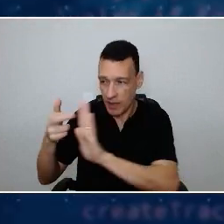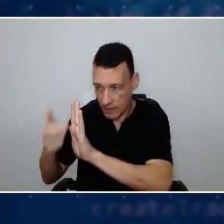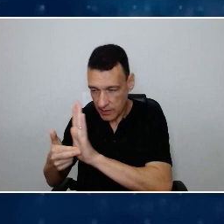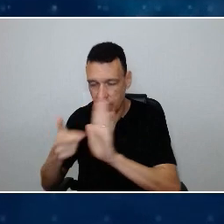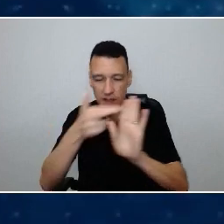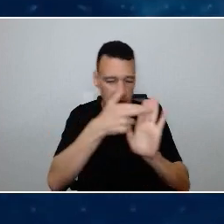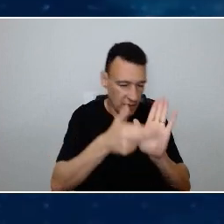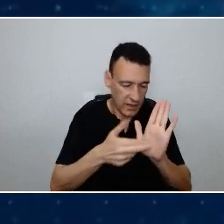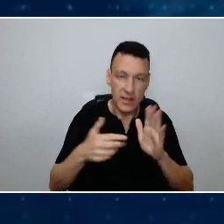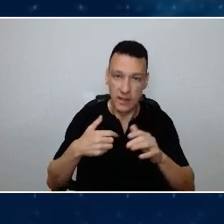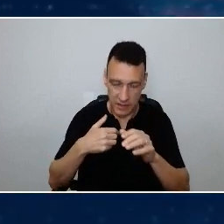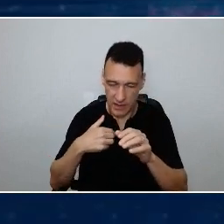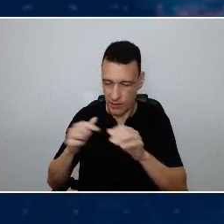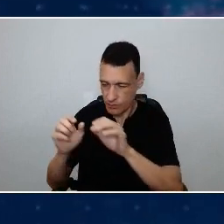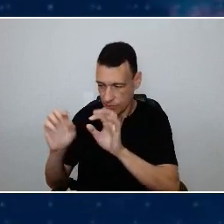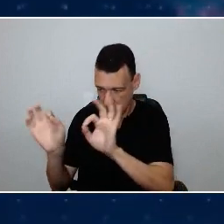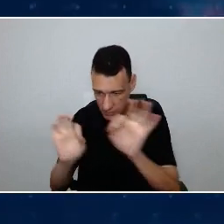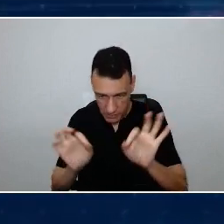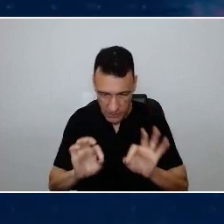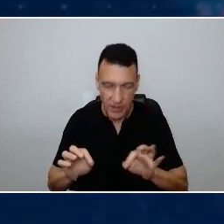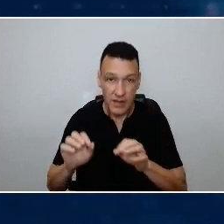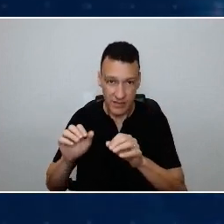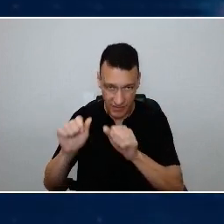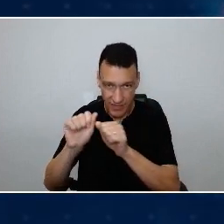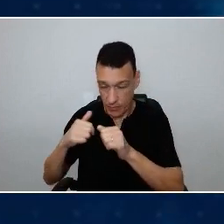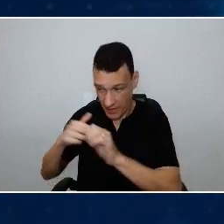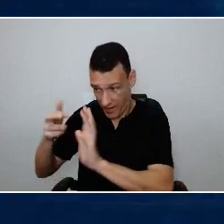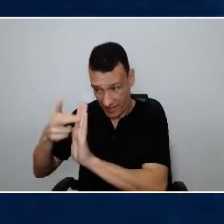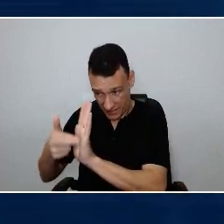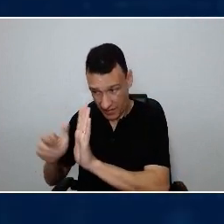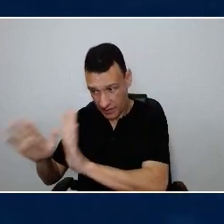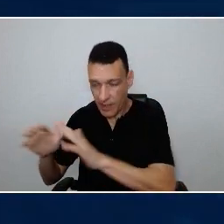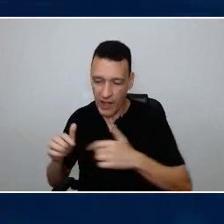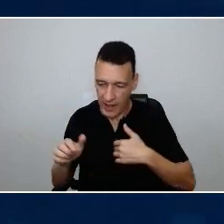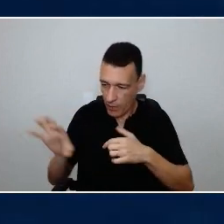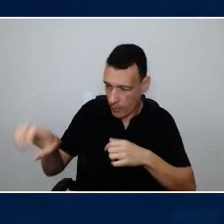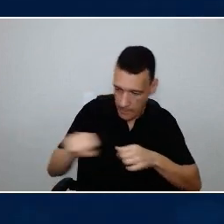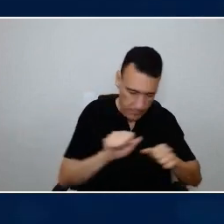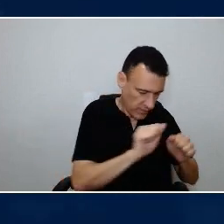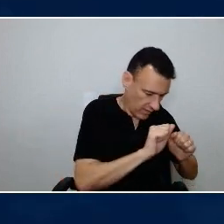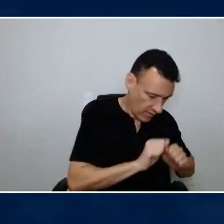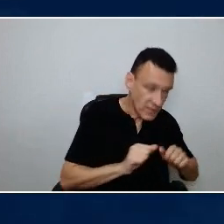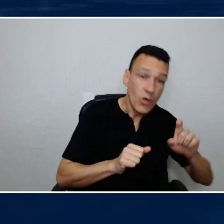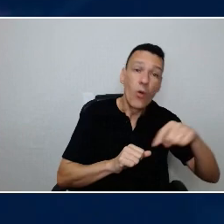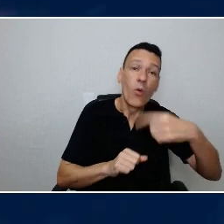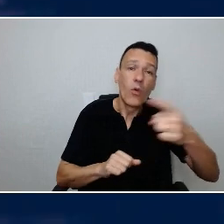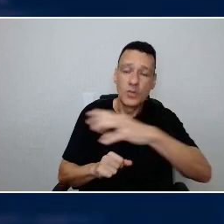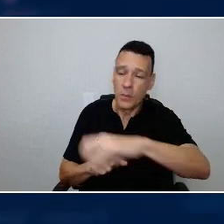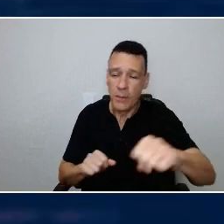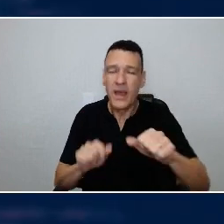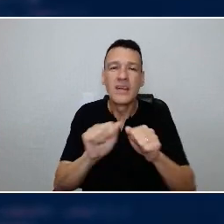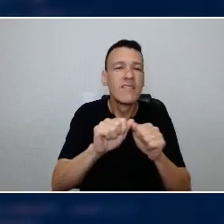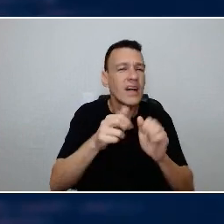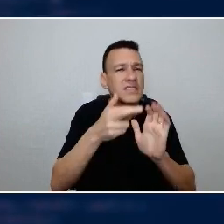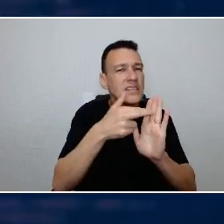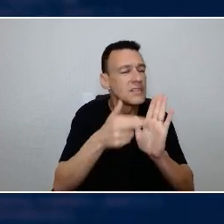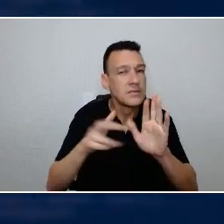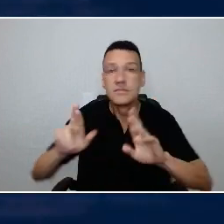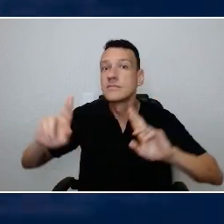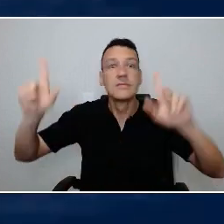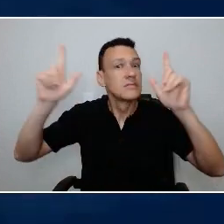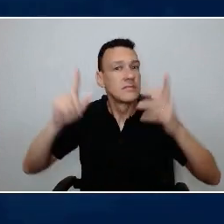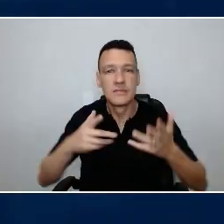CS vai lá tentar fazer extração por si só porque a gente trabalha com e a gente tá fomentando a cultura data driven lá na Hero Spark então